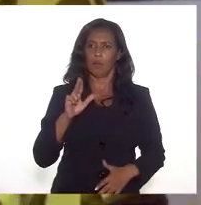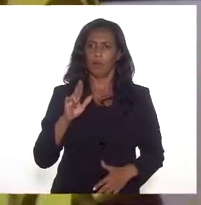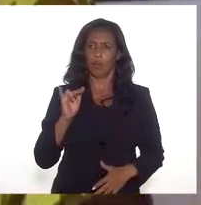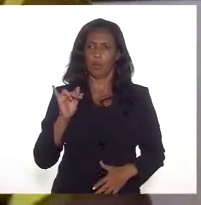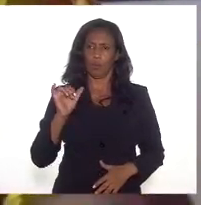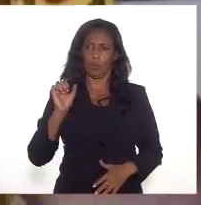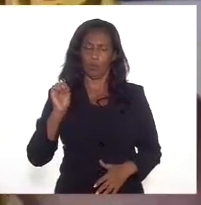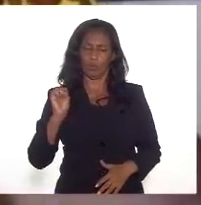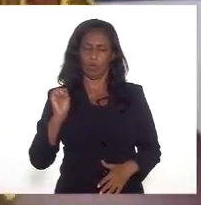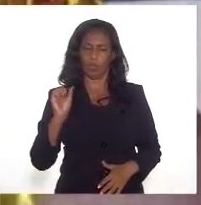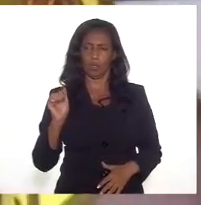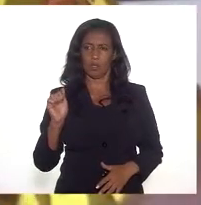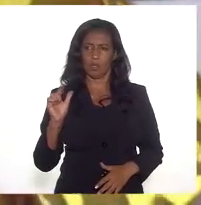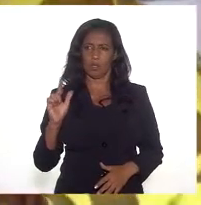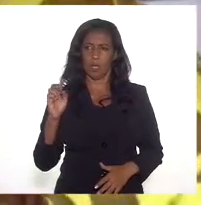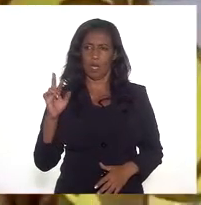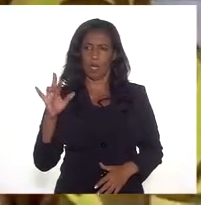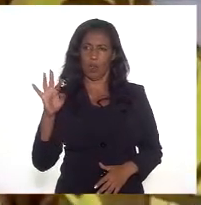ter uma